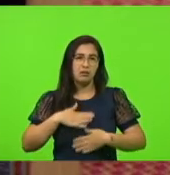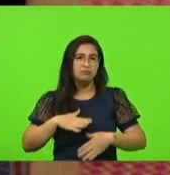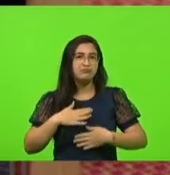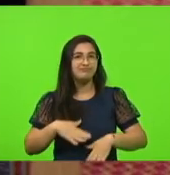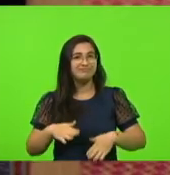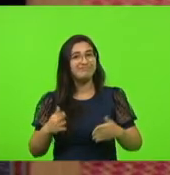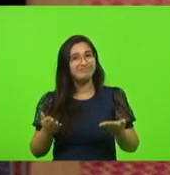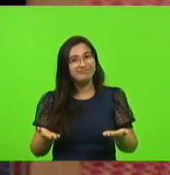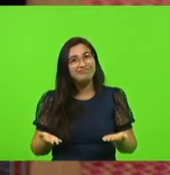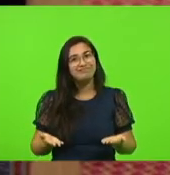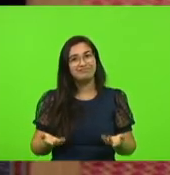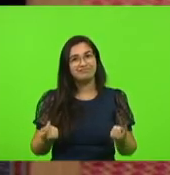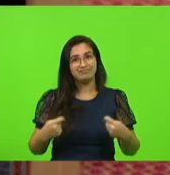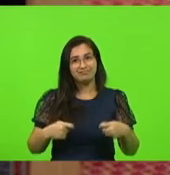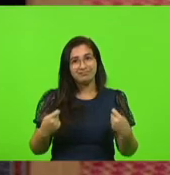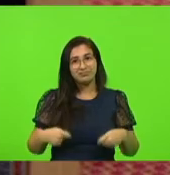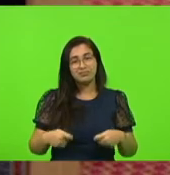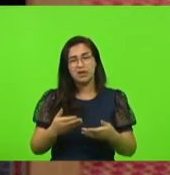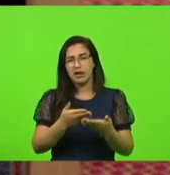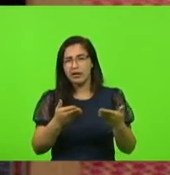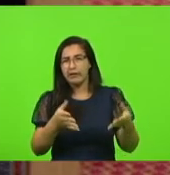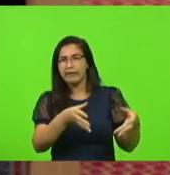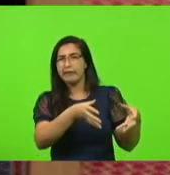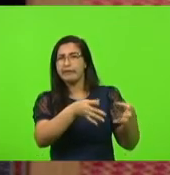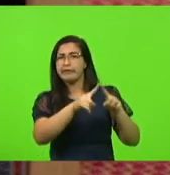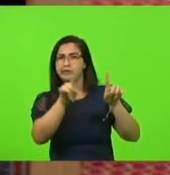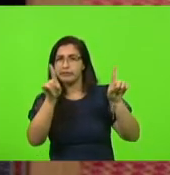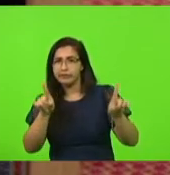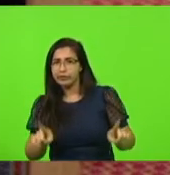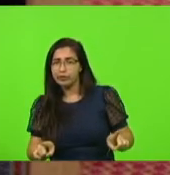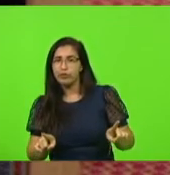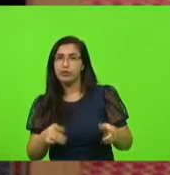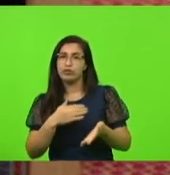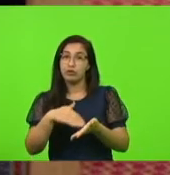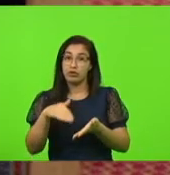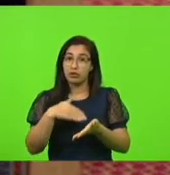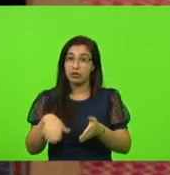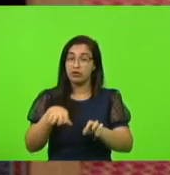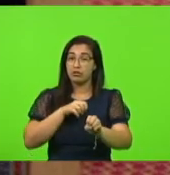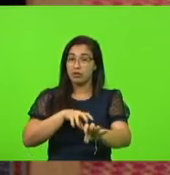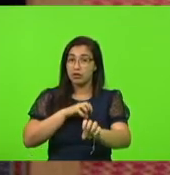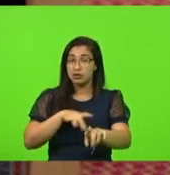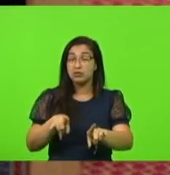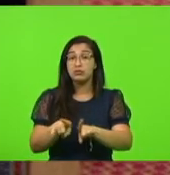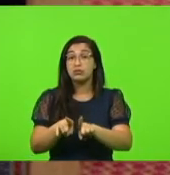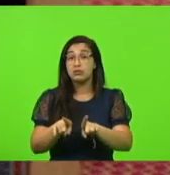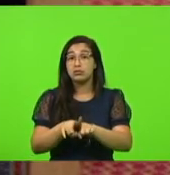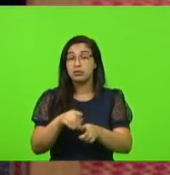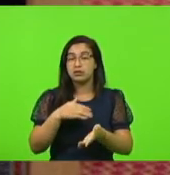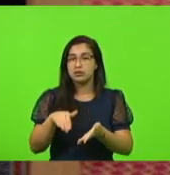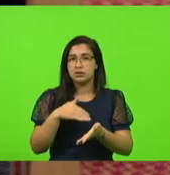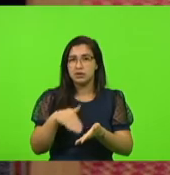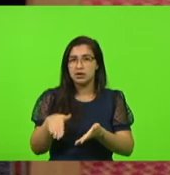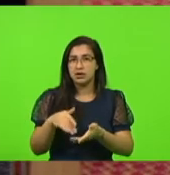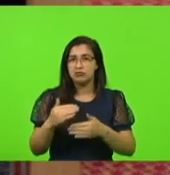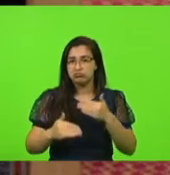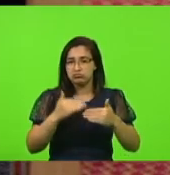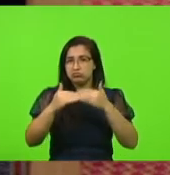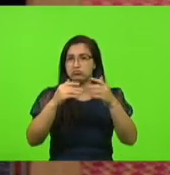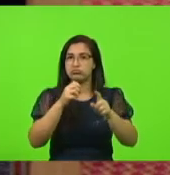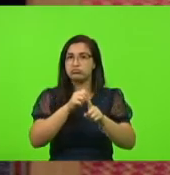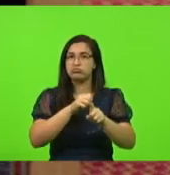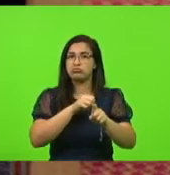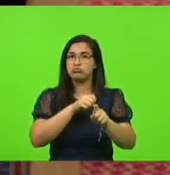enquanto, os servidores, tanto da Secretaria da Educação, Secretaria de Desenvolvimento